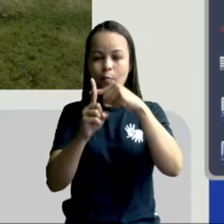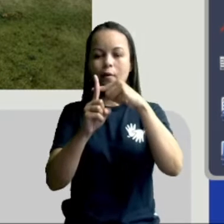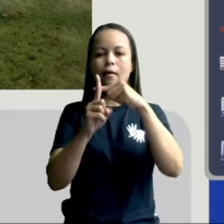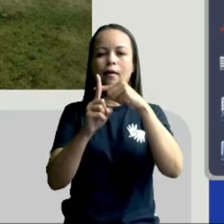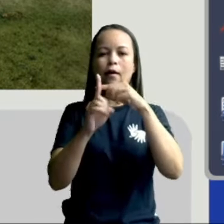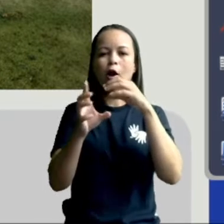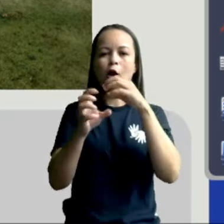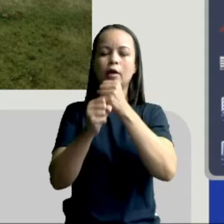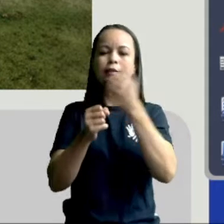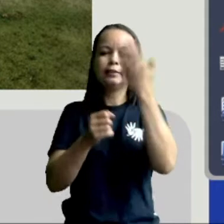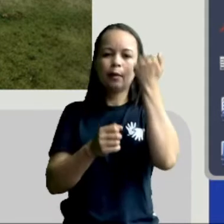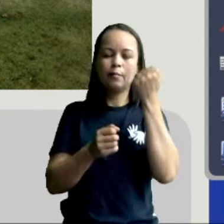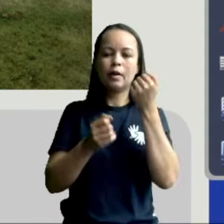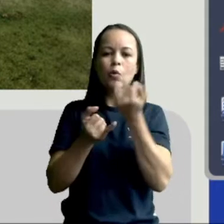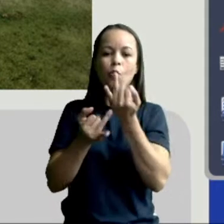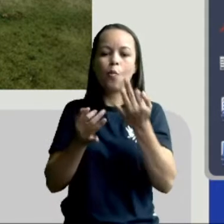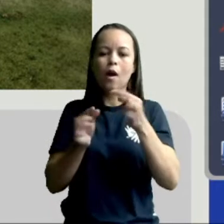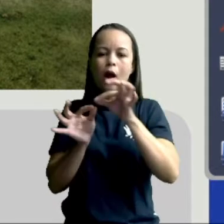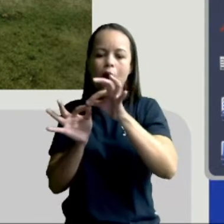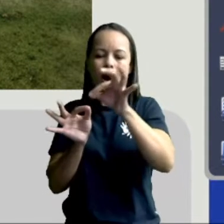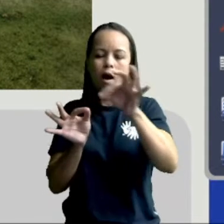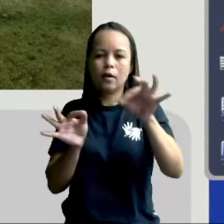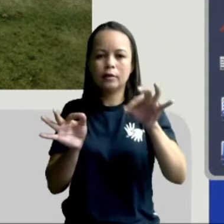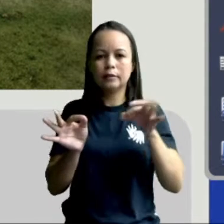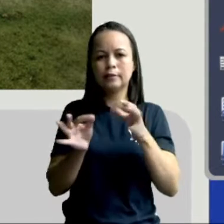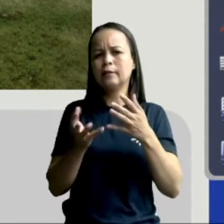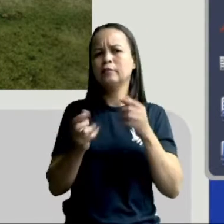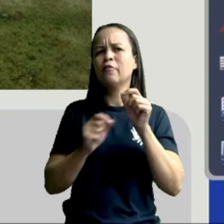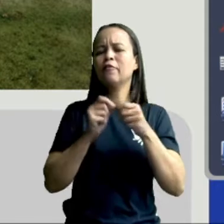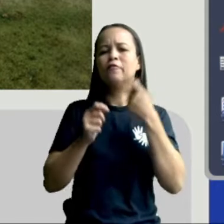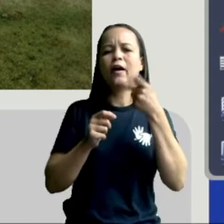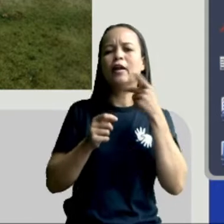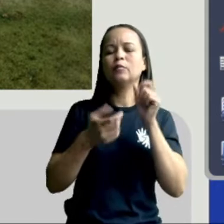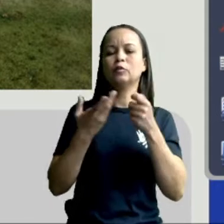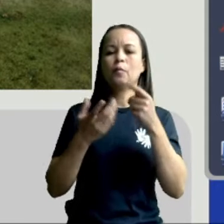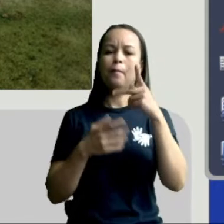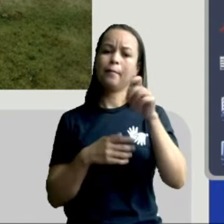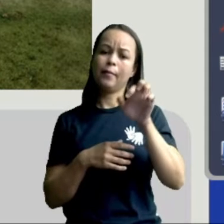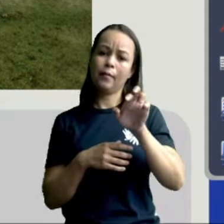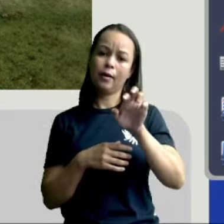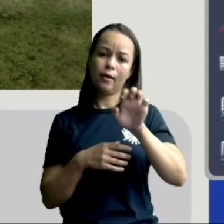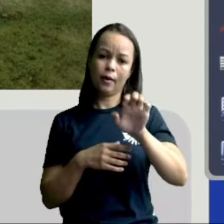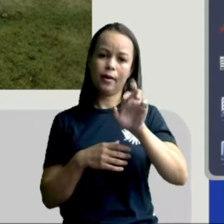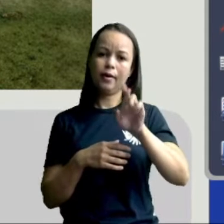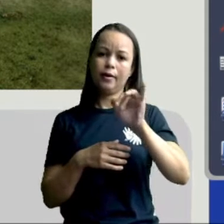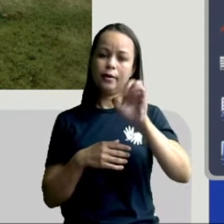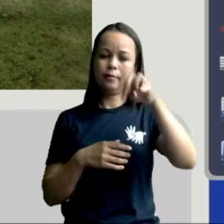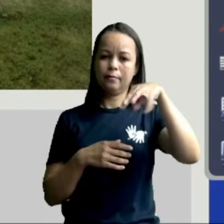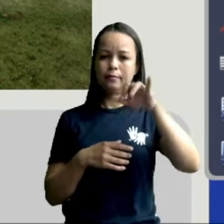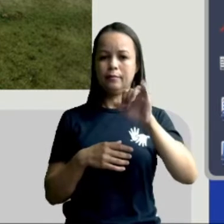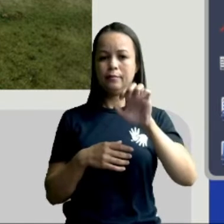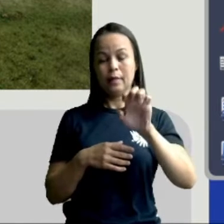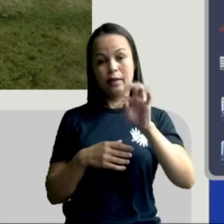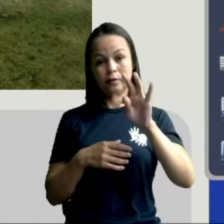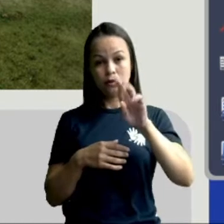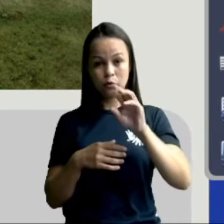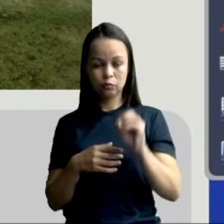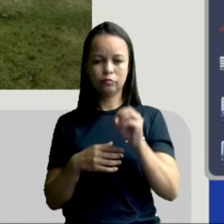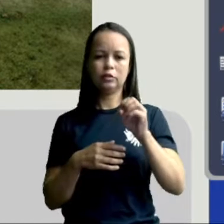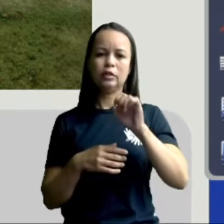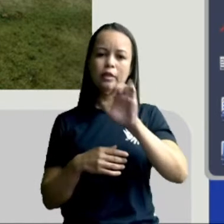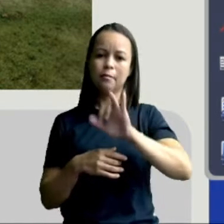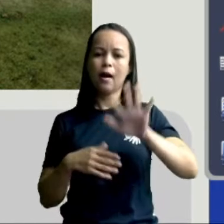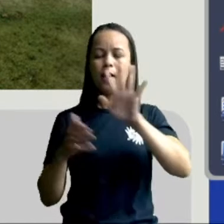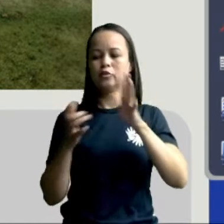mede todas essas distâncias aqui, a gente está falando de perímetro de figura. Uma situação prática que pode ser,